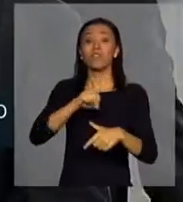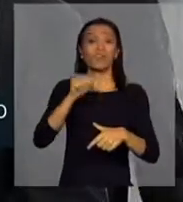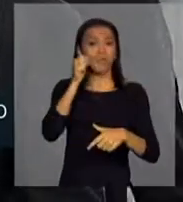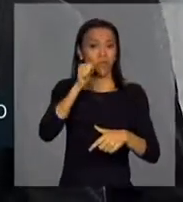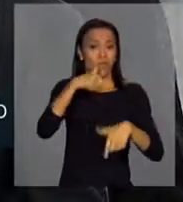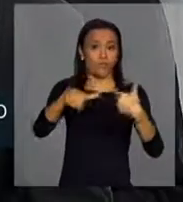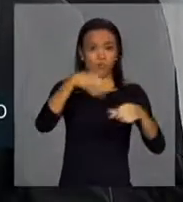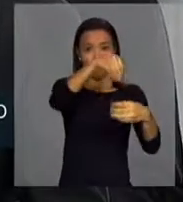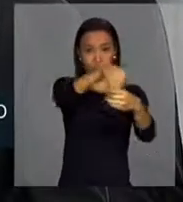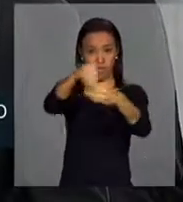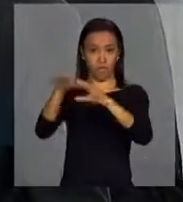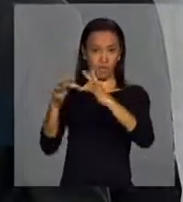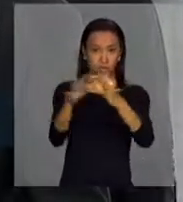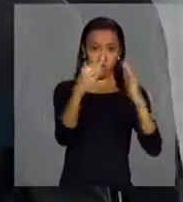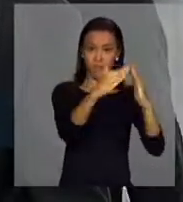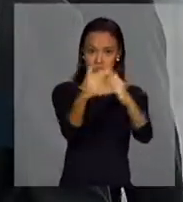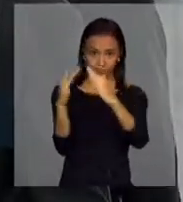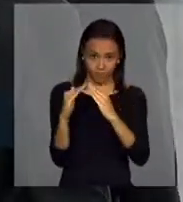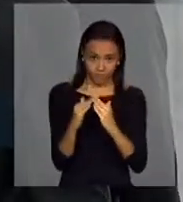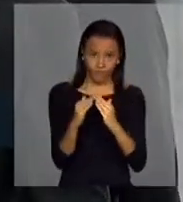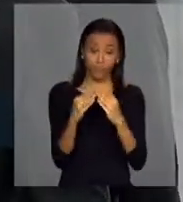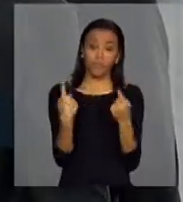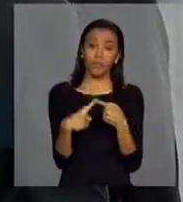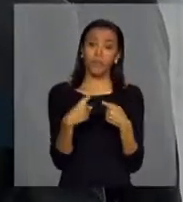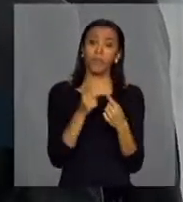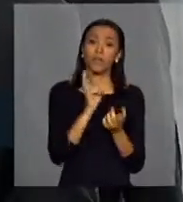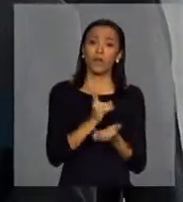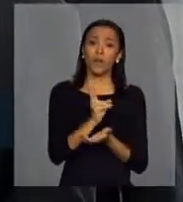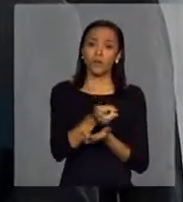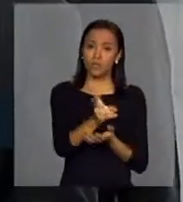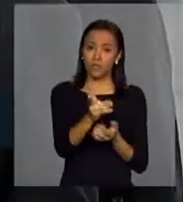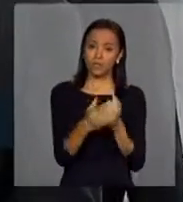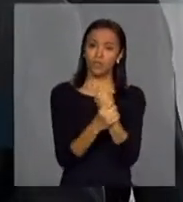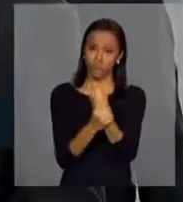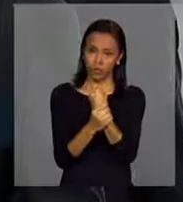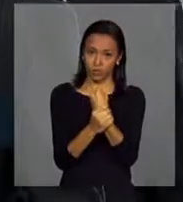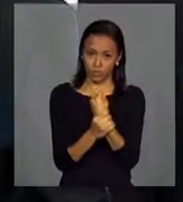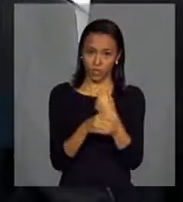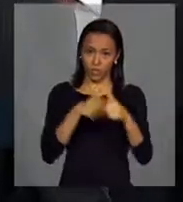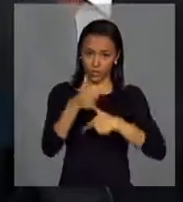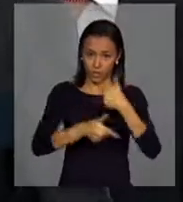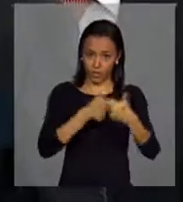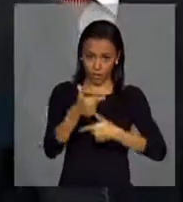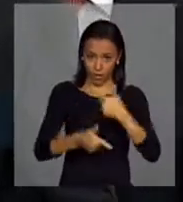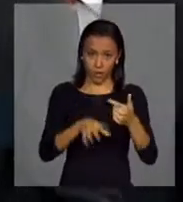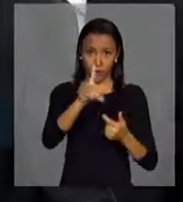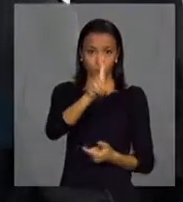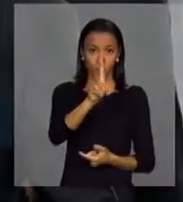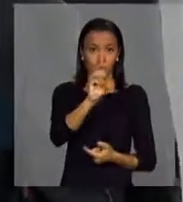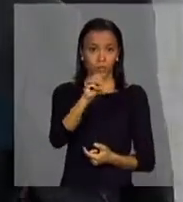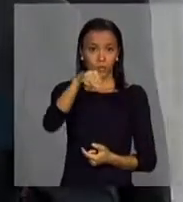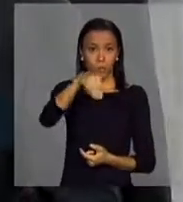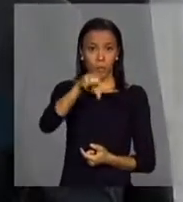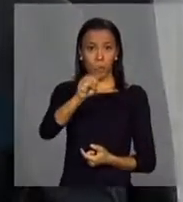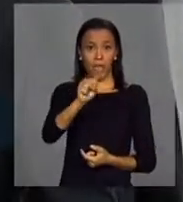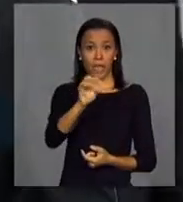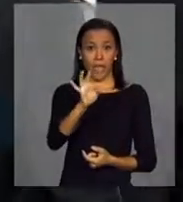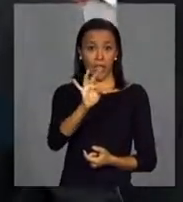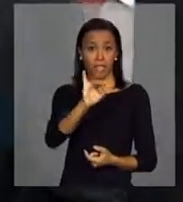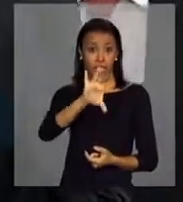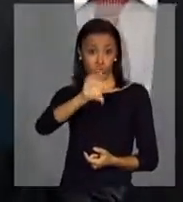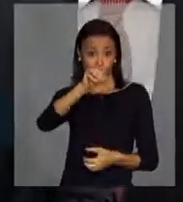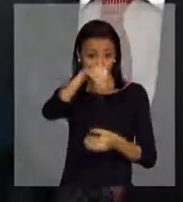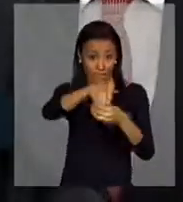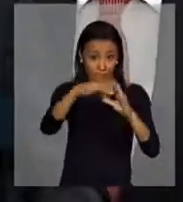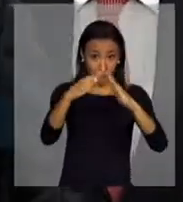famílias terem a manutenção desse trabalho doméstico. Então, a equação que precisa estar em equilíbrio